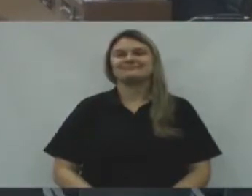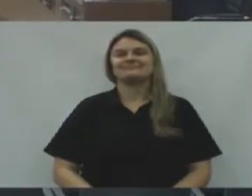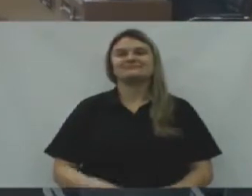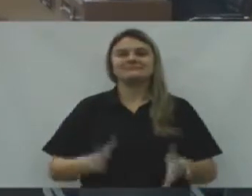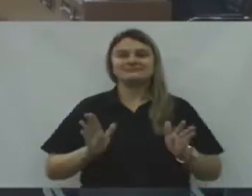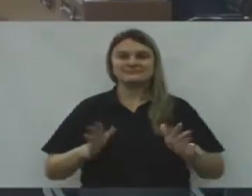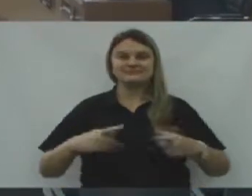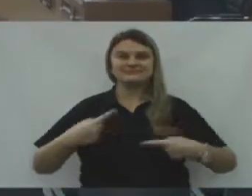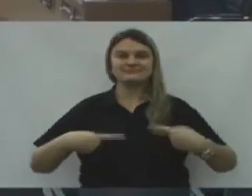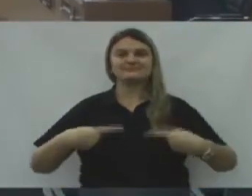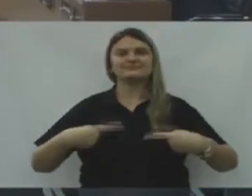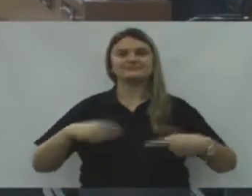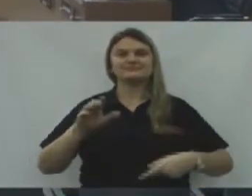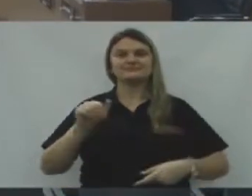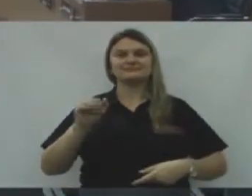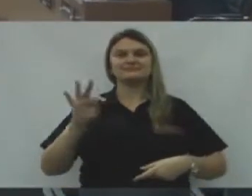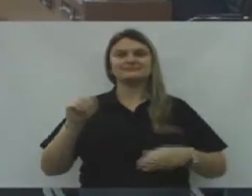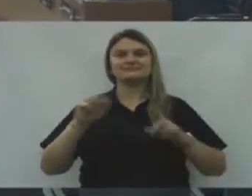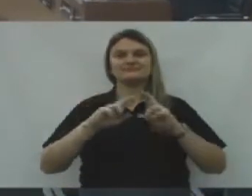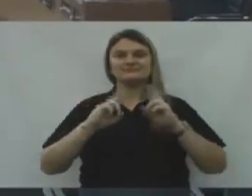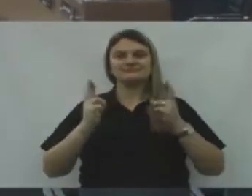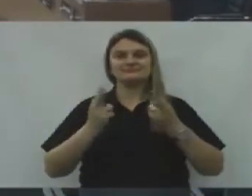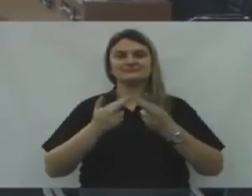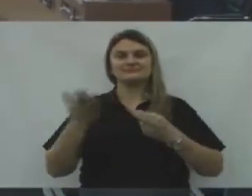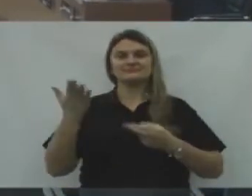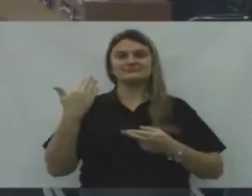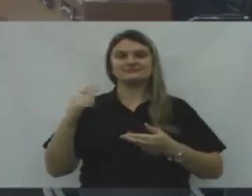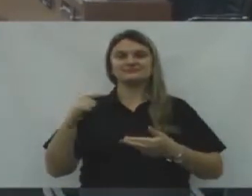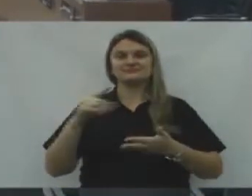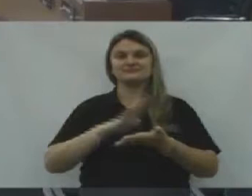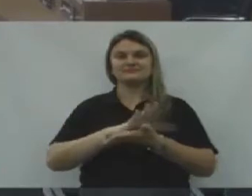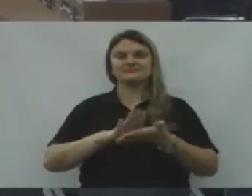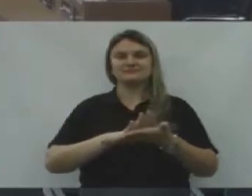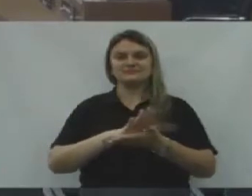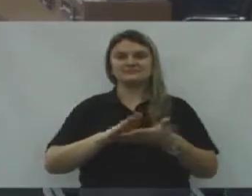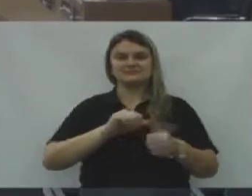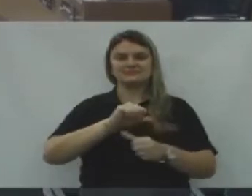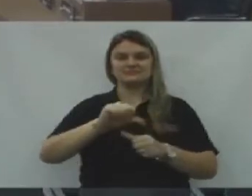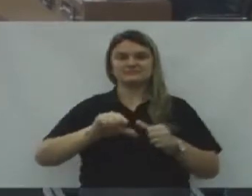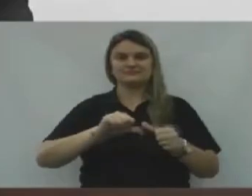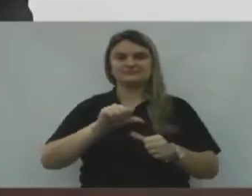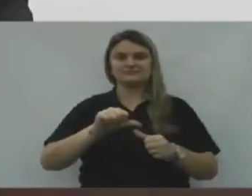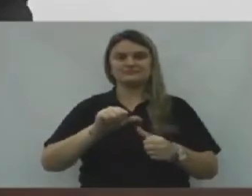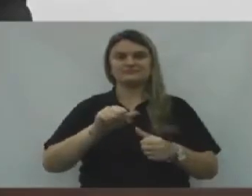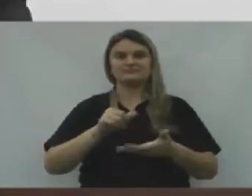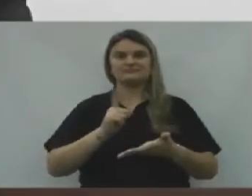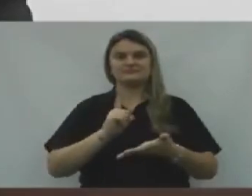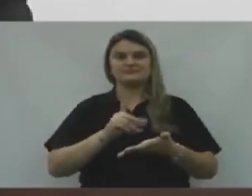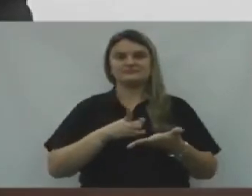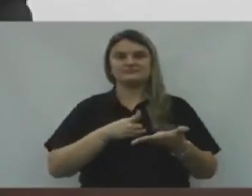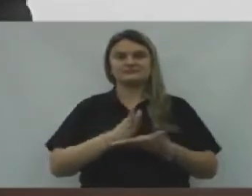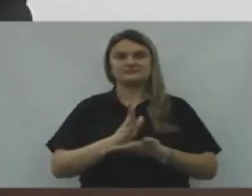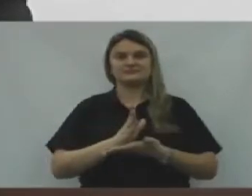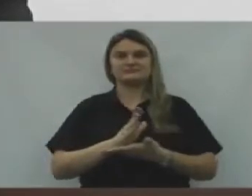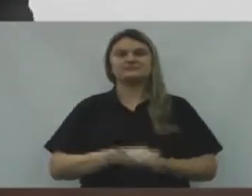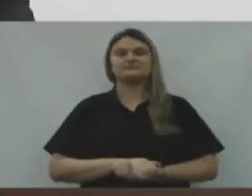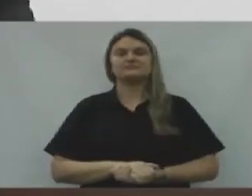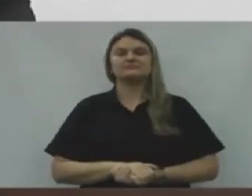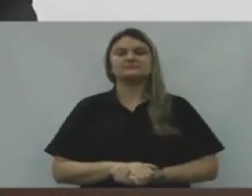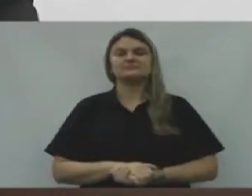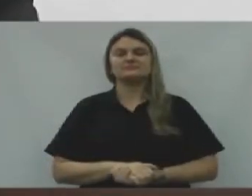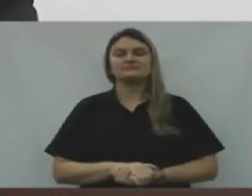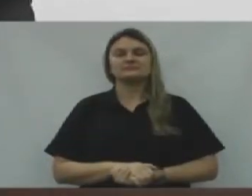Colocamos em discussão a ata da reunião anterior, E não havendo retificação ou impugnação, A mesma está